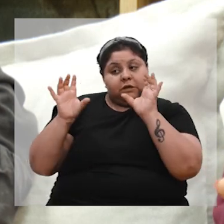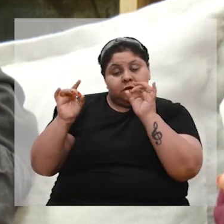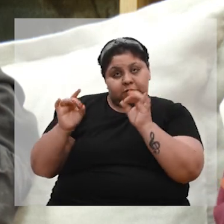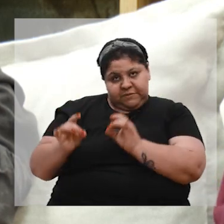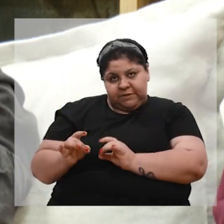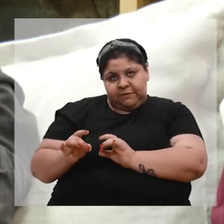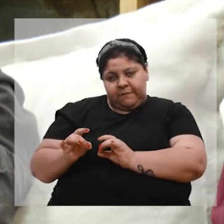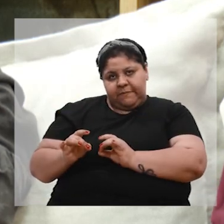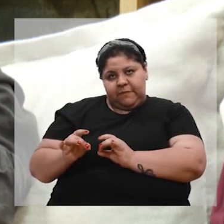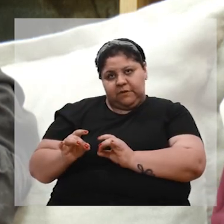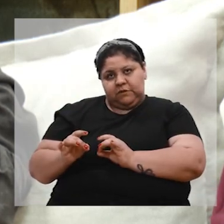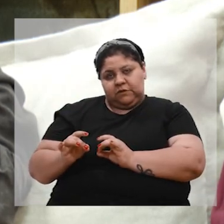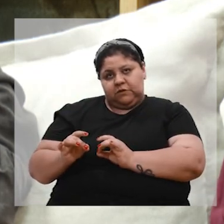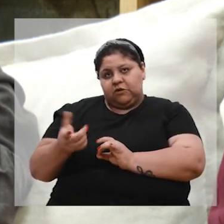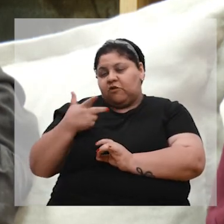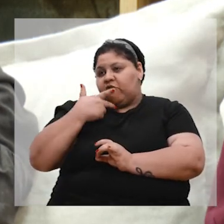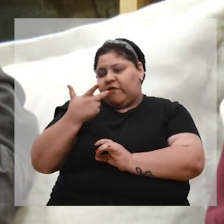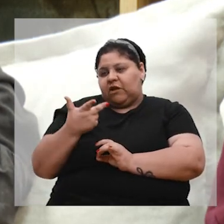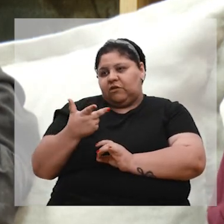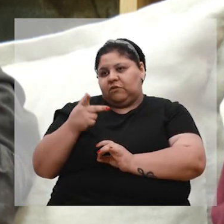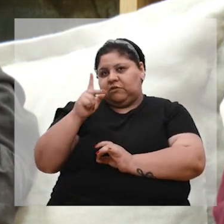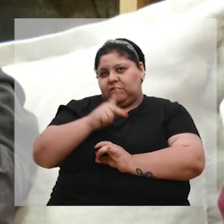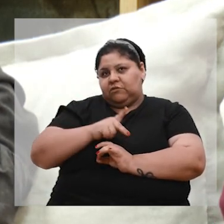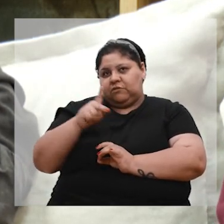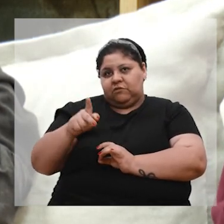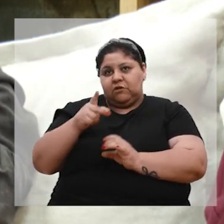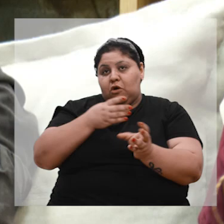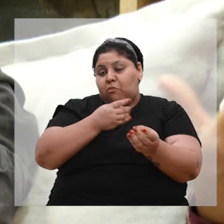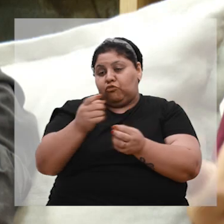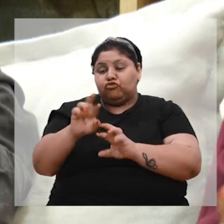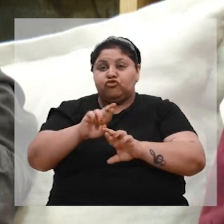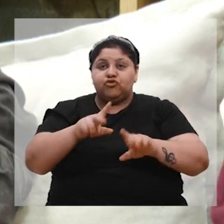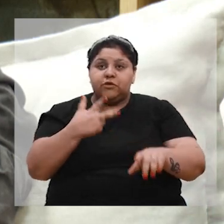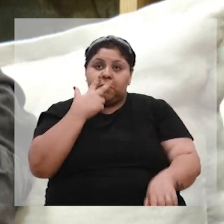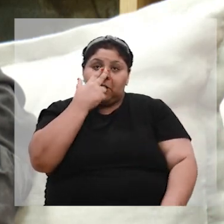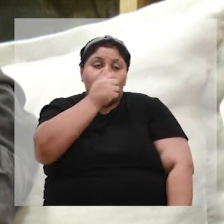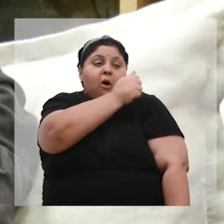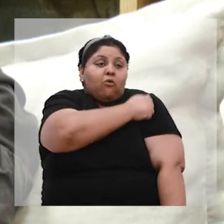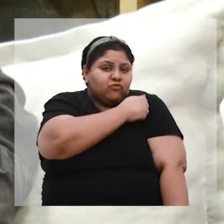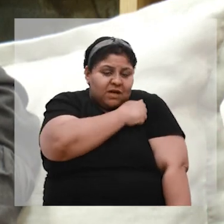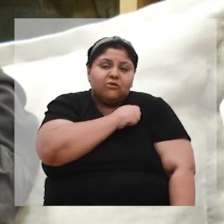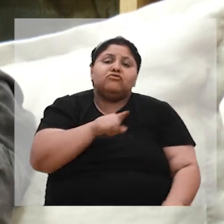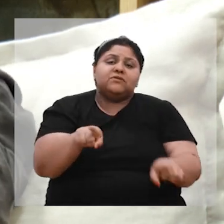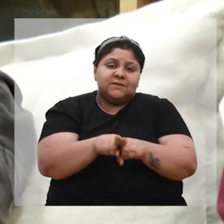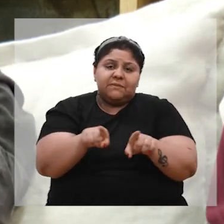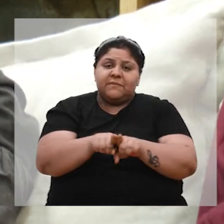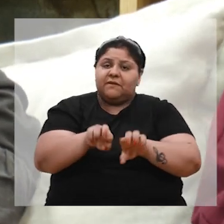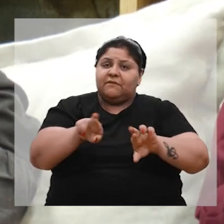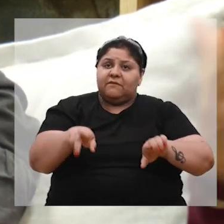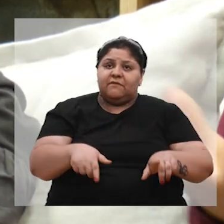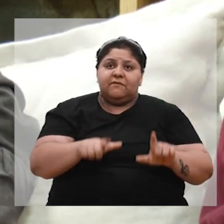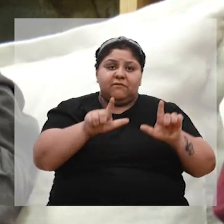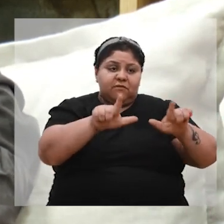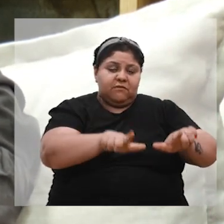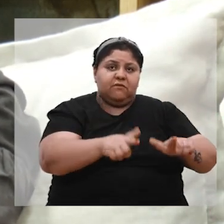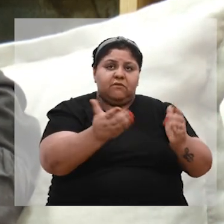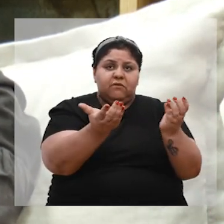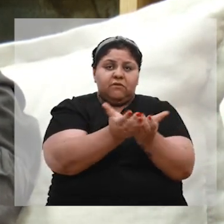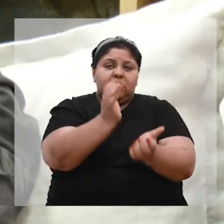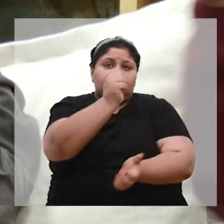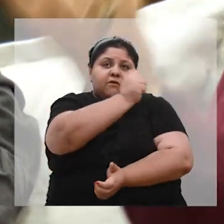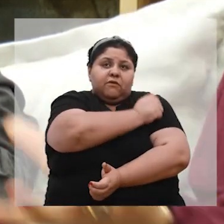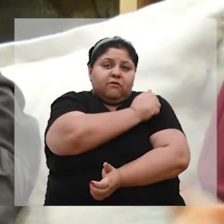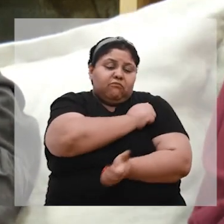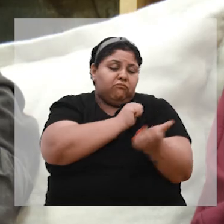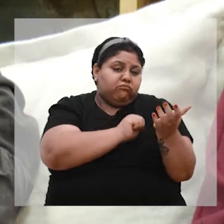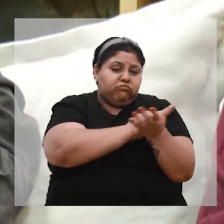especificadamente falando de professor, os professores são muito diferentes, assim como os alunos são muito diferentes, né? Uma sala de aula com